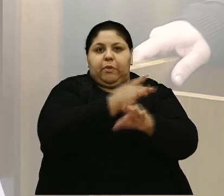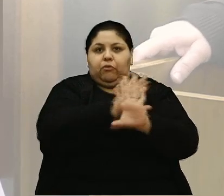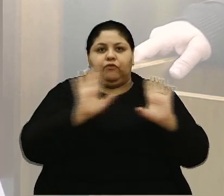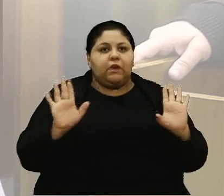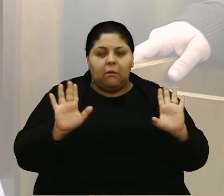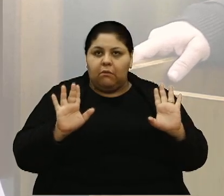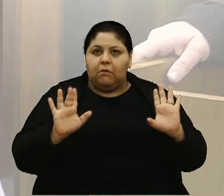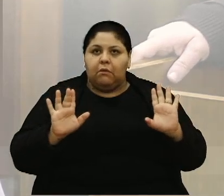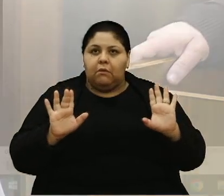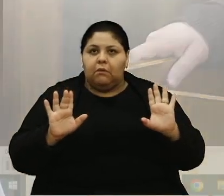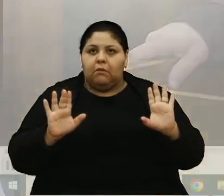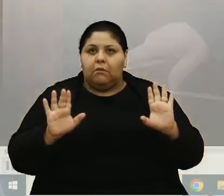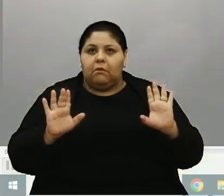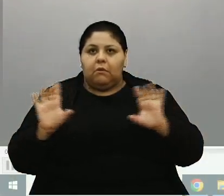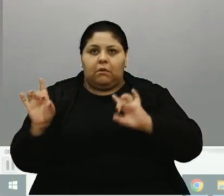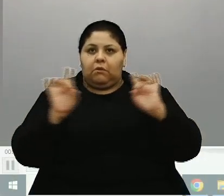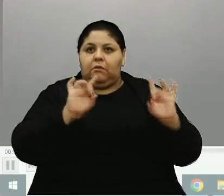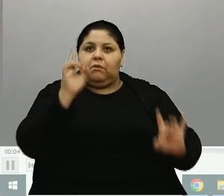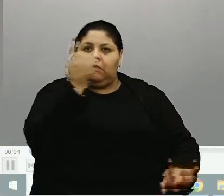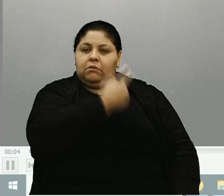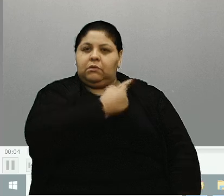pessoal. Acompanhem comigo, por gentileza.